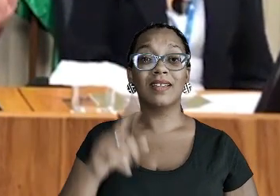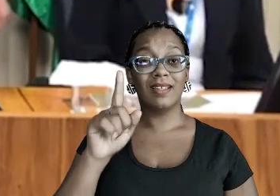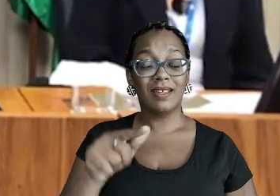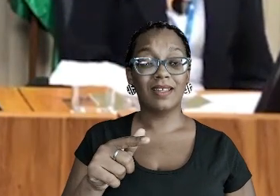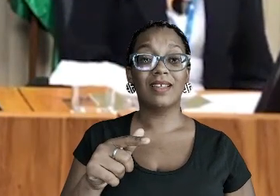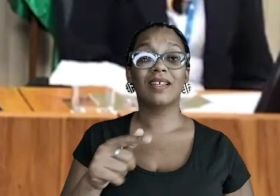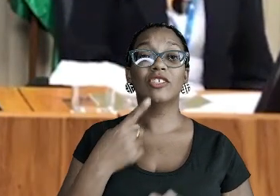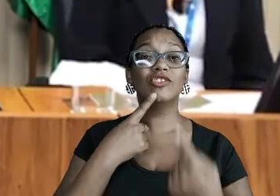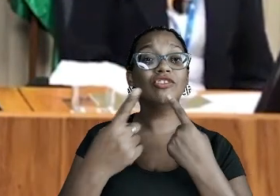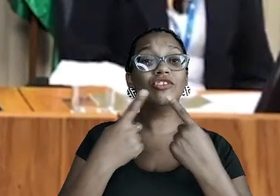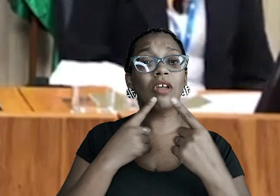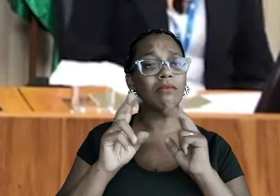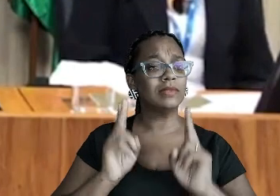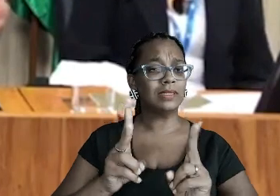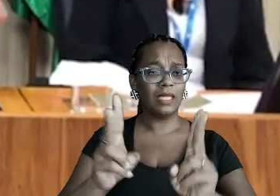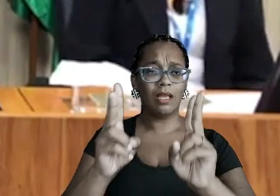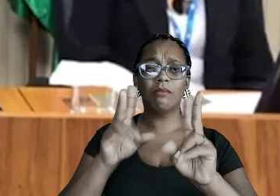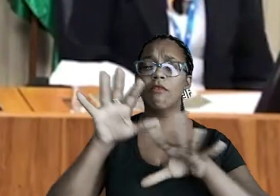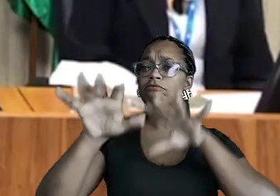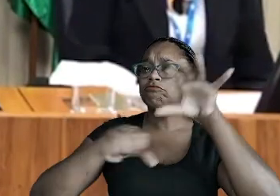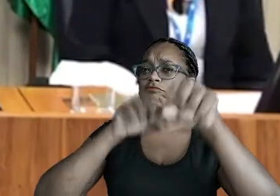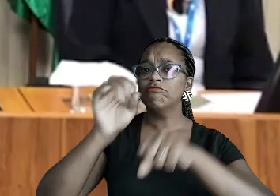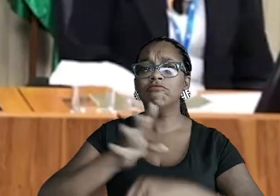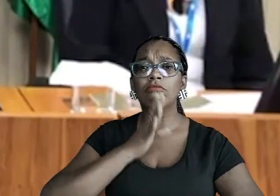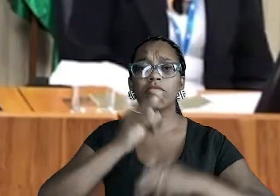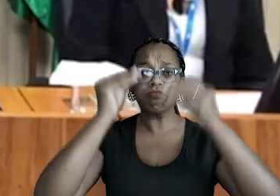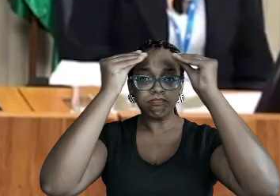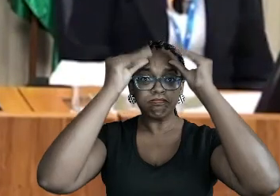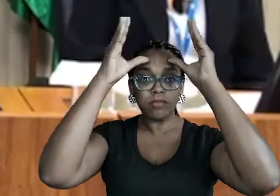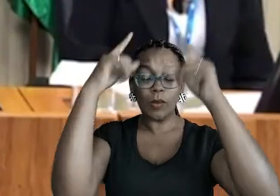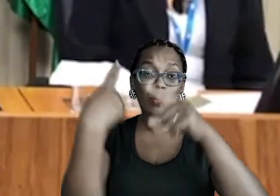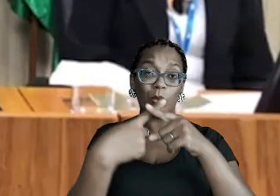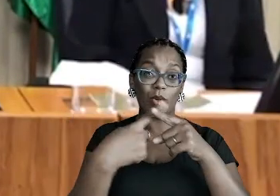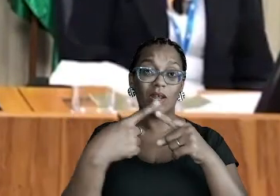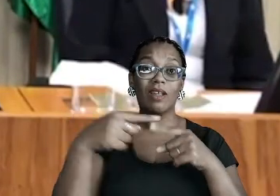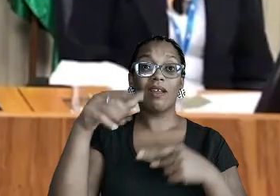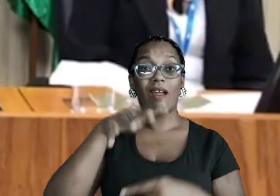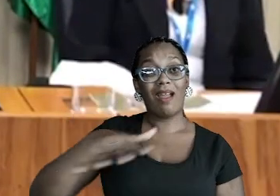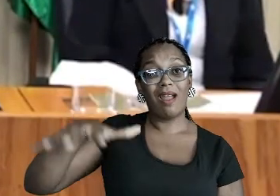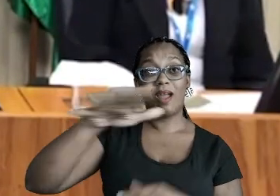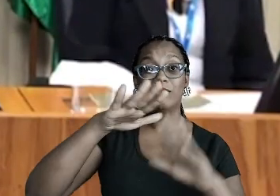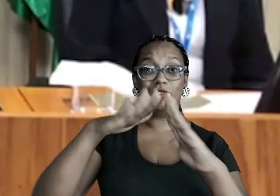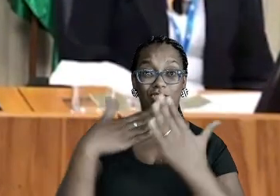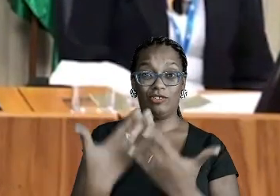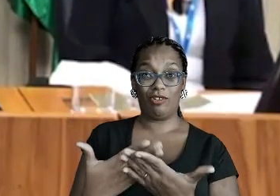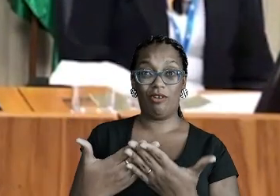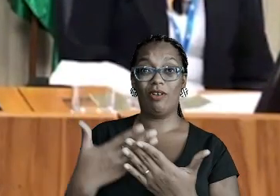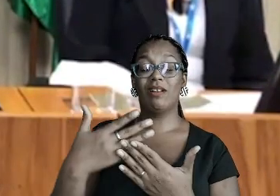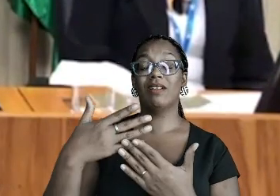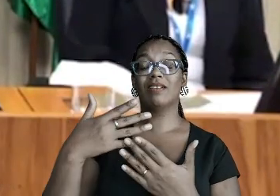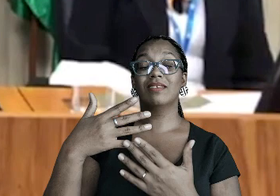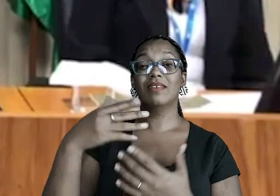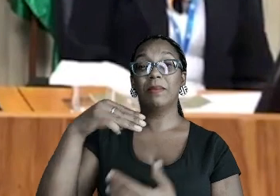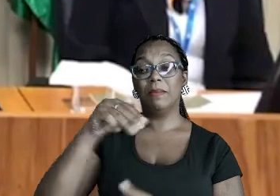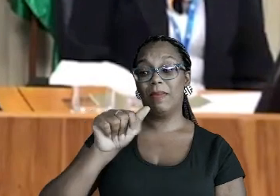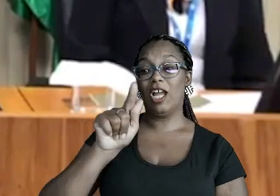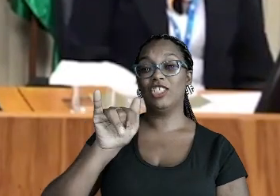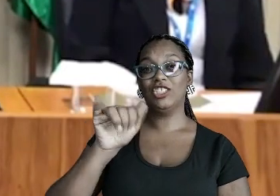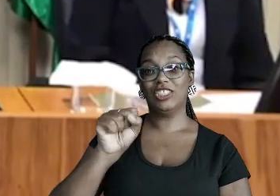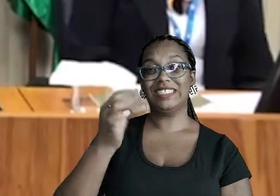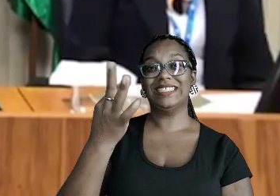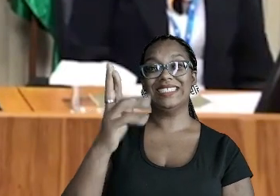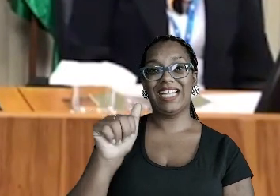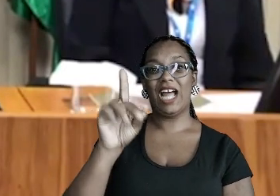é de diálogo sempre da busca de conhecimento porque este o ambiente da escola de magistrados como eu